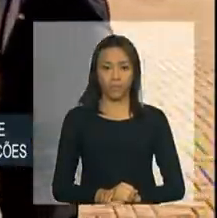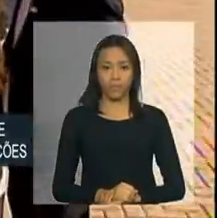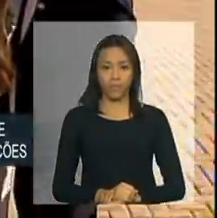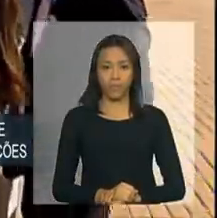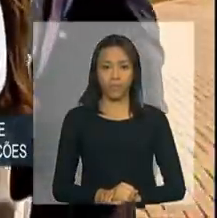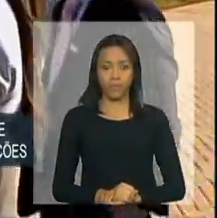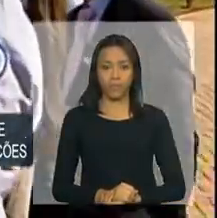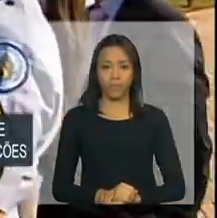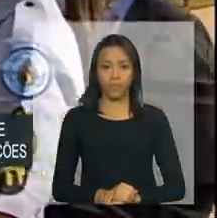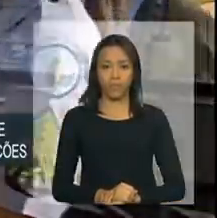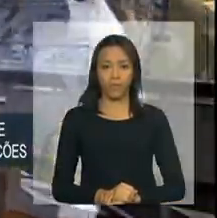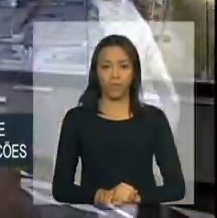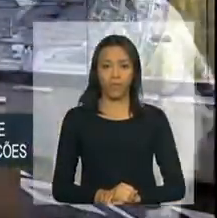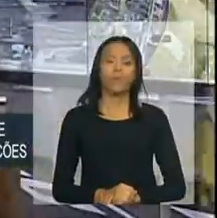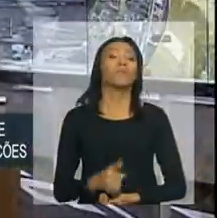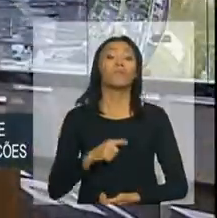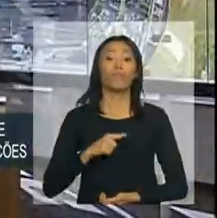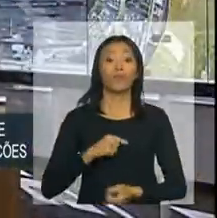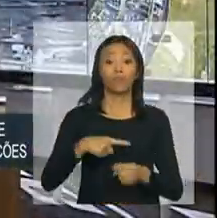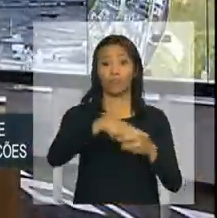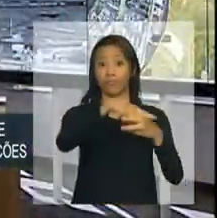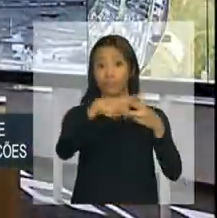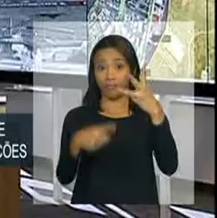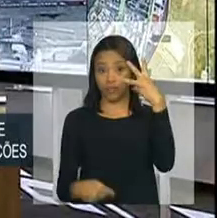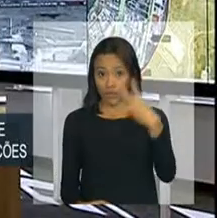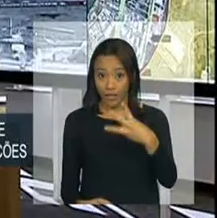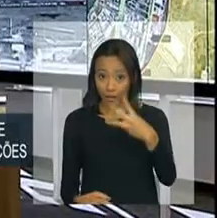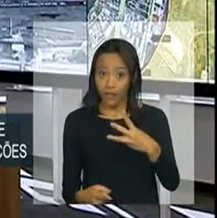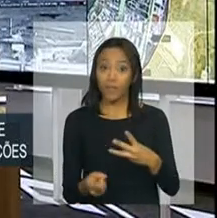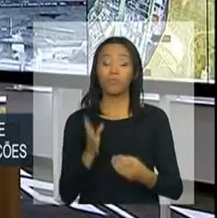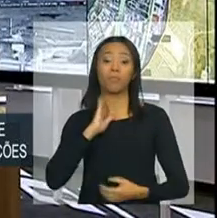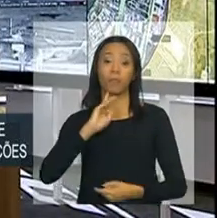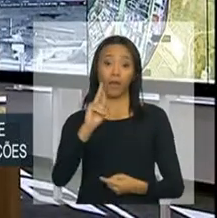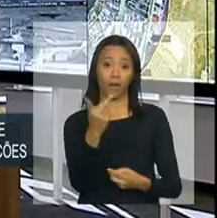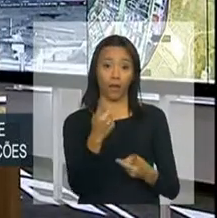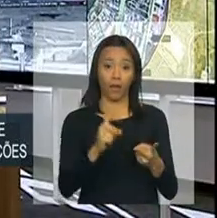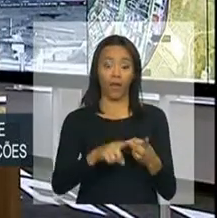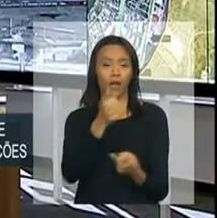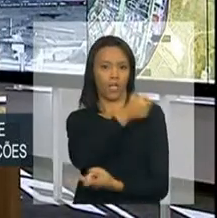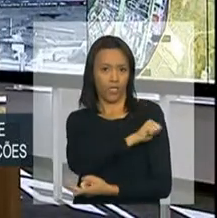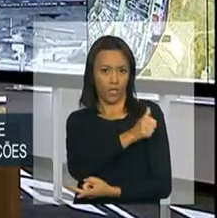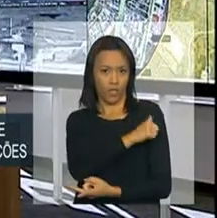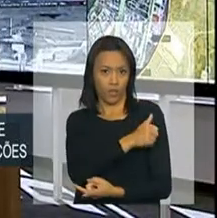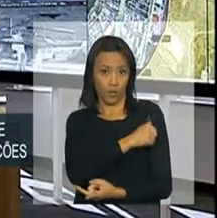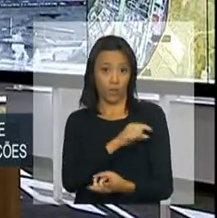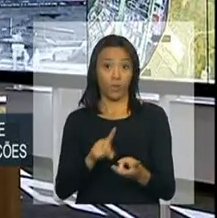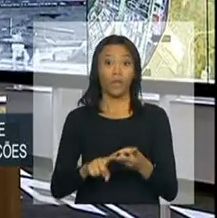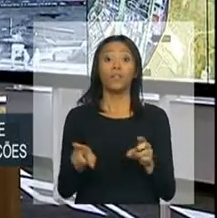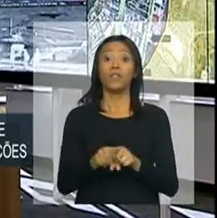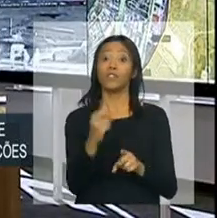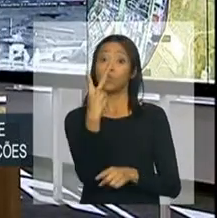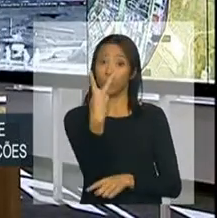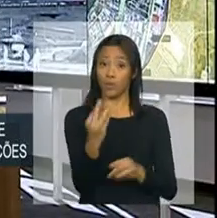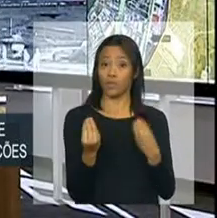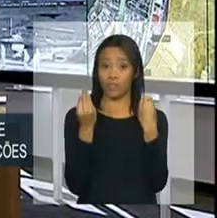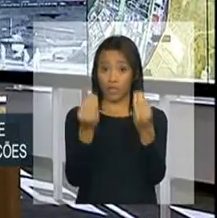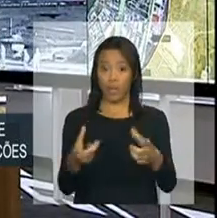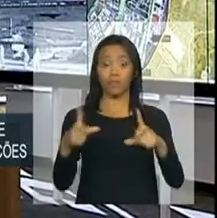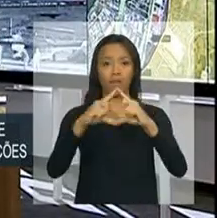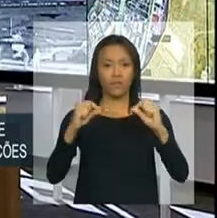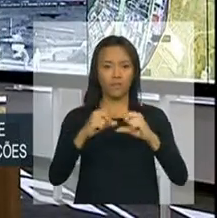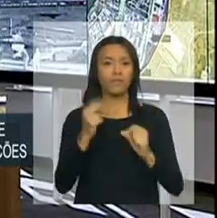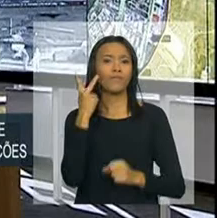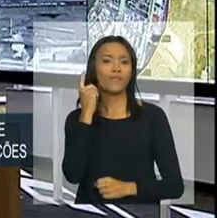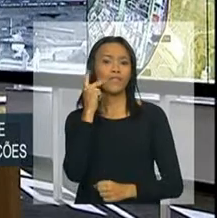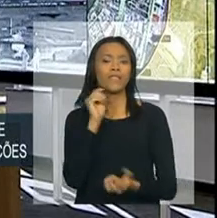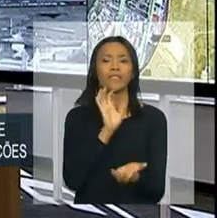sábado são três veículos para Belo Horizonte e Rio de Janeiro e dois para Brasília Fortaleza